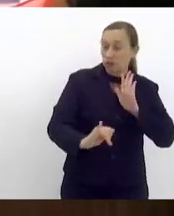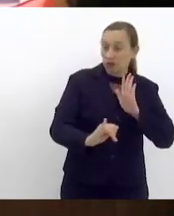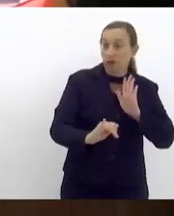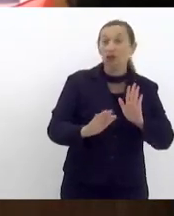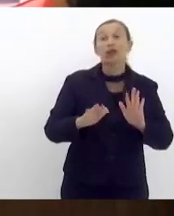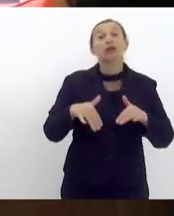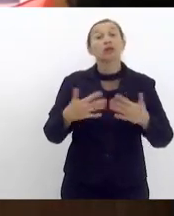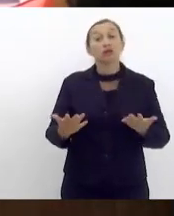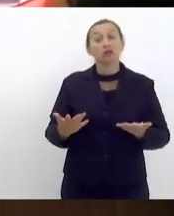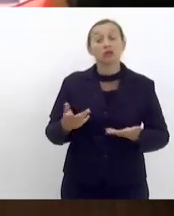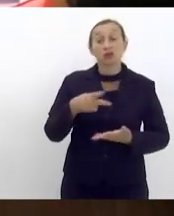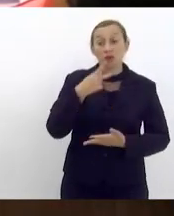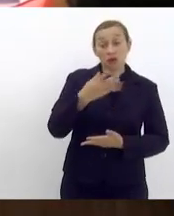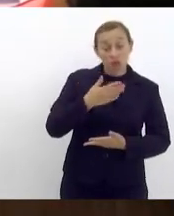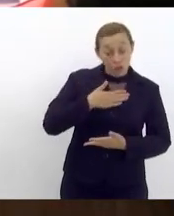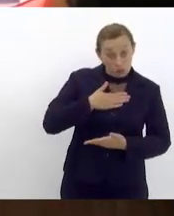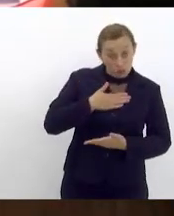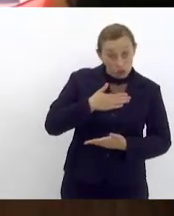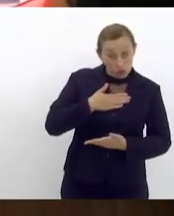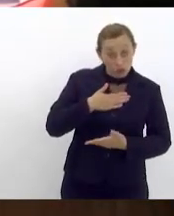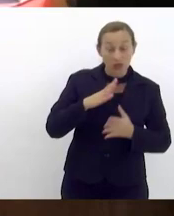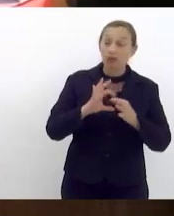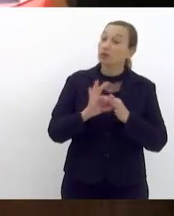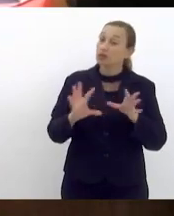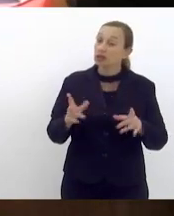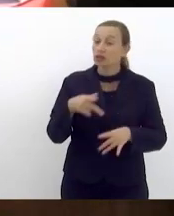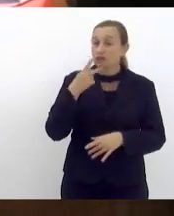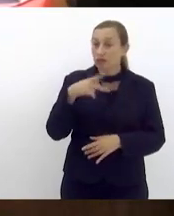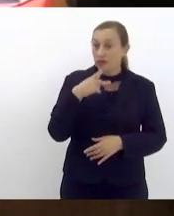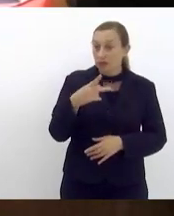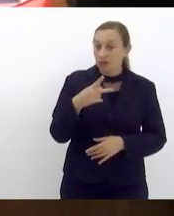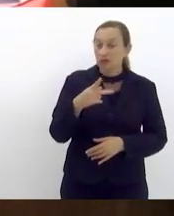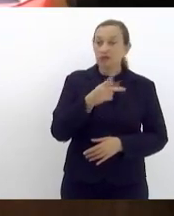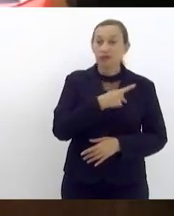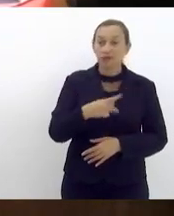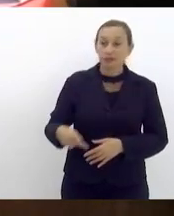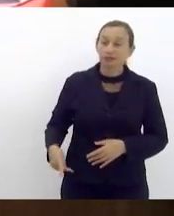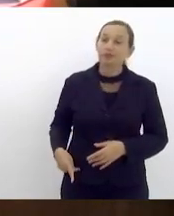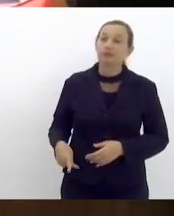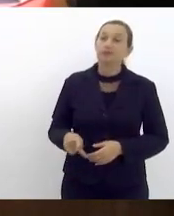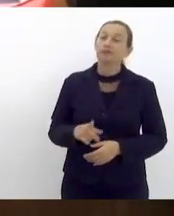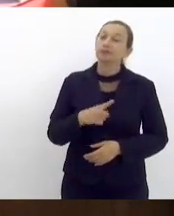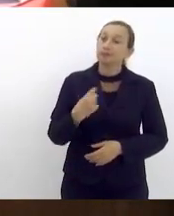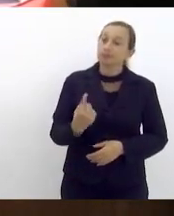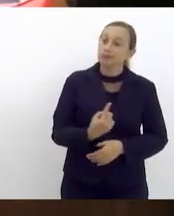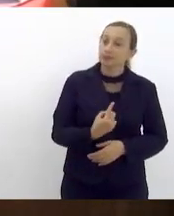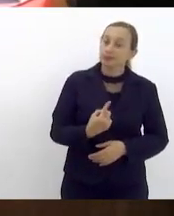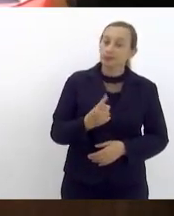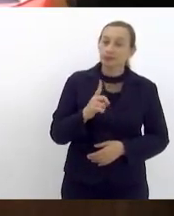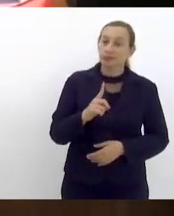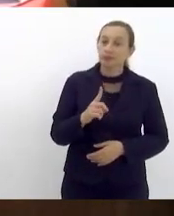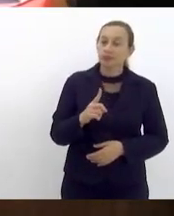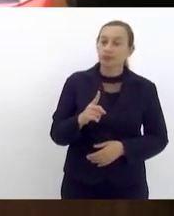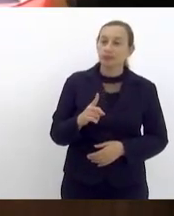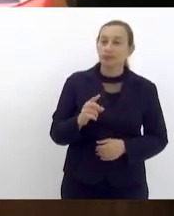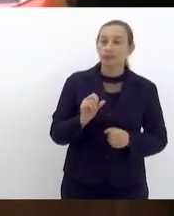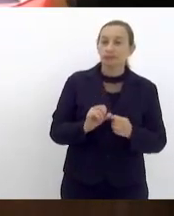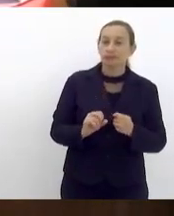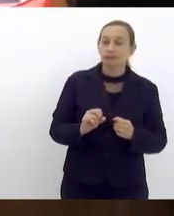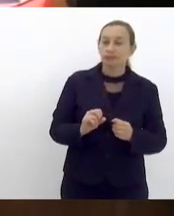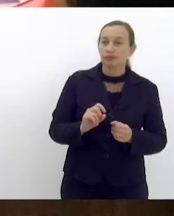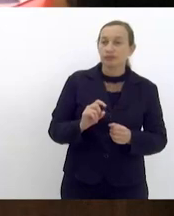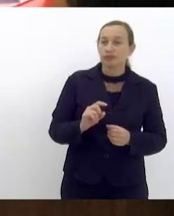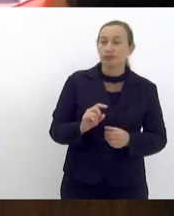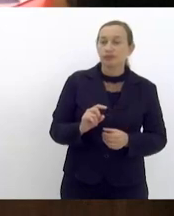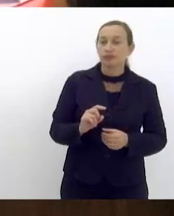E aí eu faço falo por mim e toma Liberdade também de falar pela presidência que nós não estamos fazendo nenhum